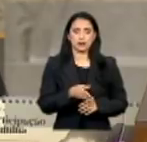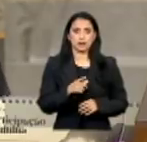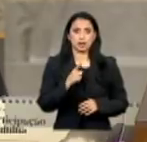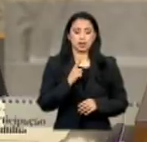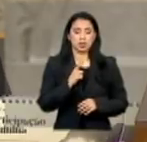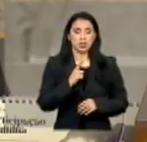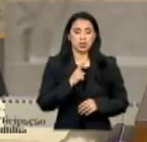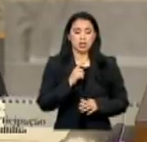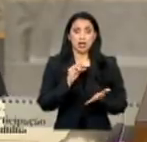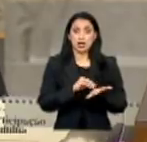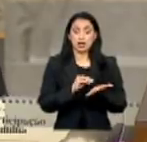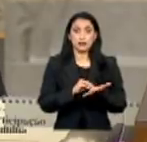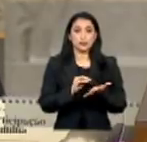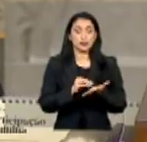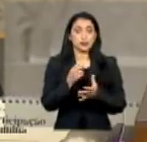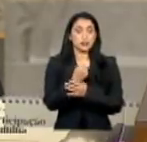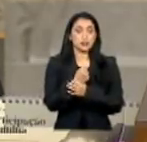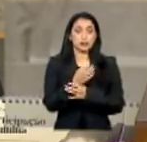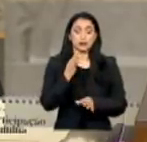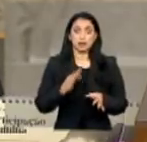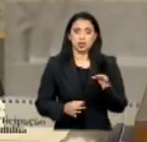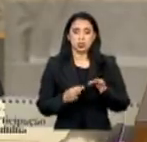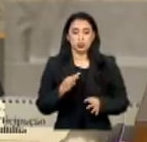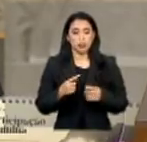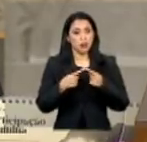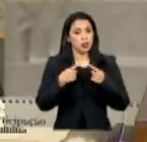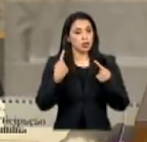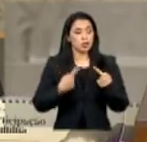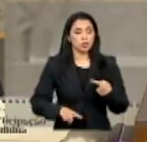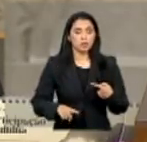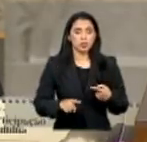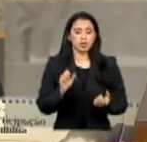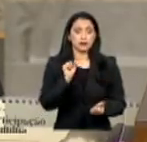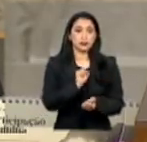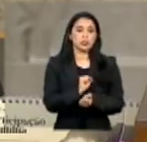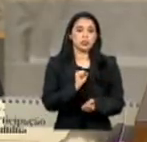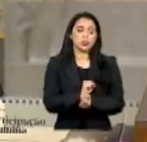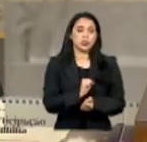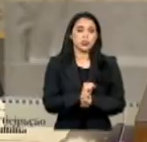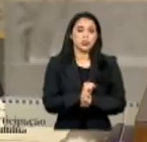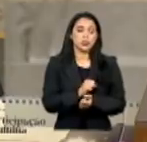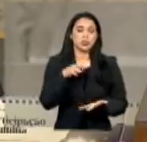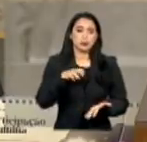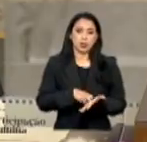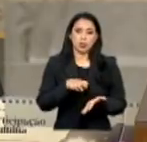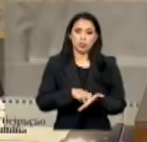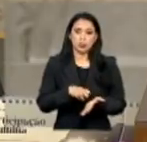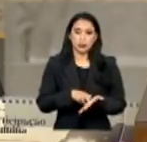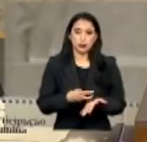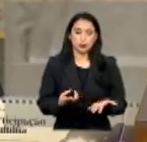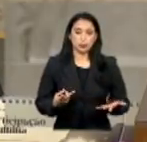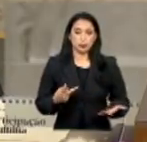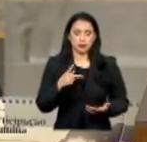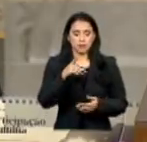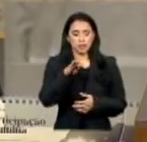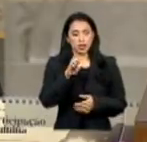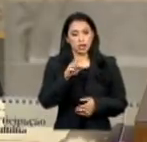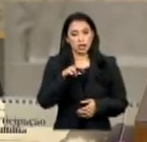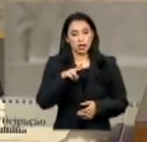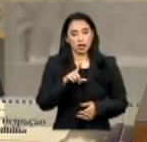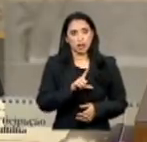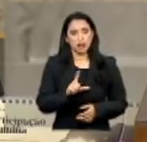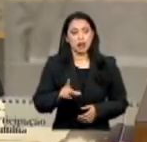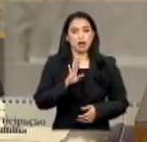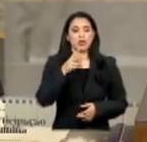insegurança jurídica incompatível com o que se espera de um processo penal estável e previsível seria